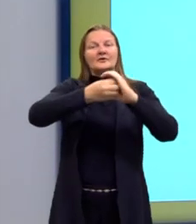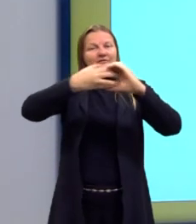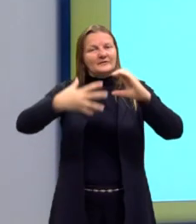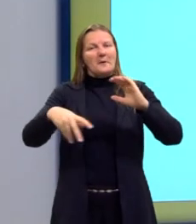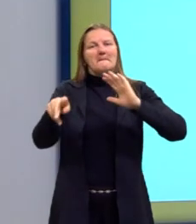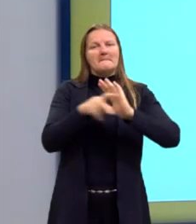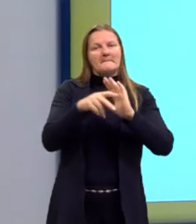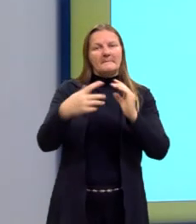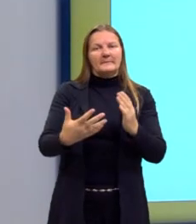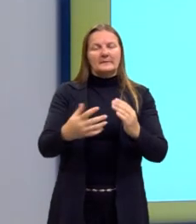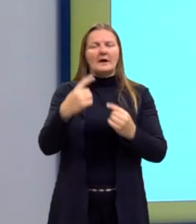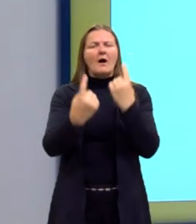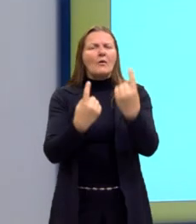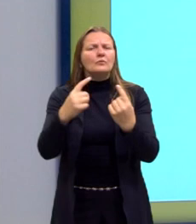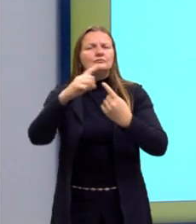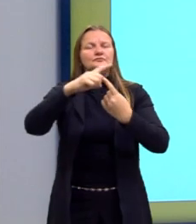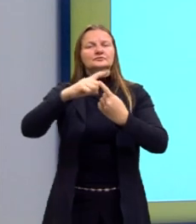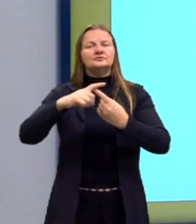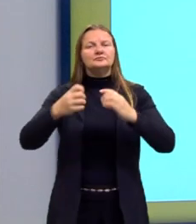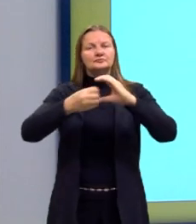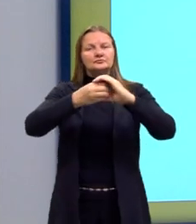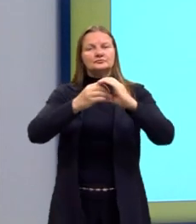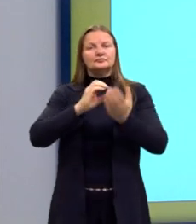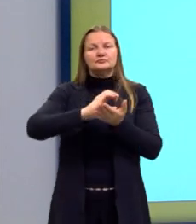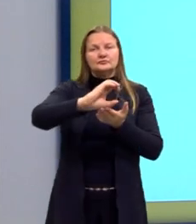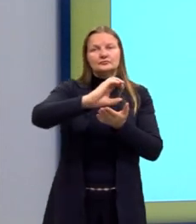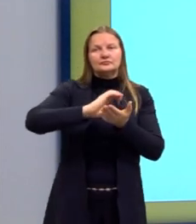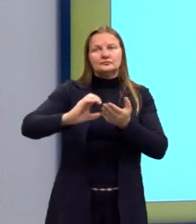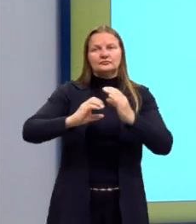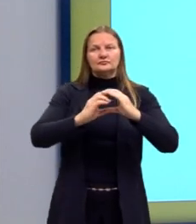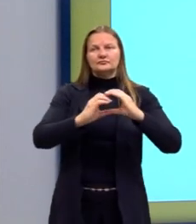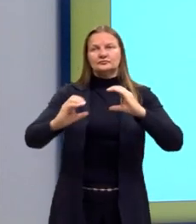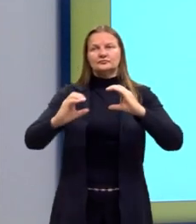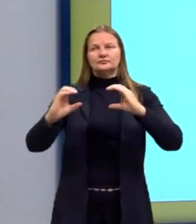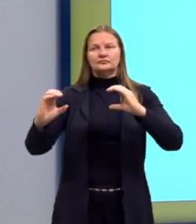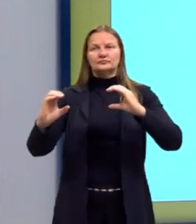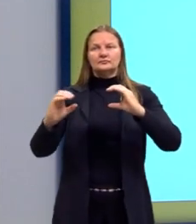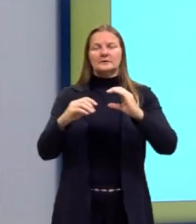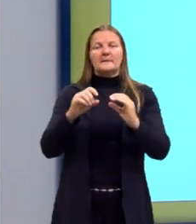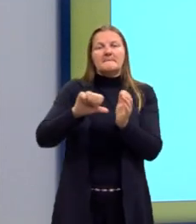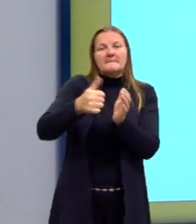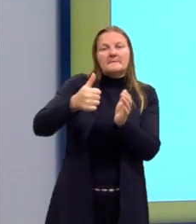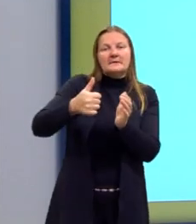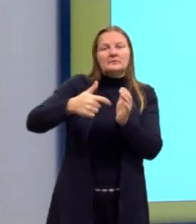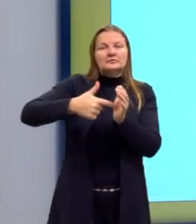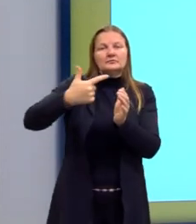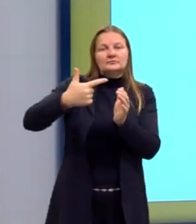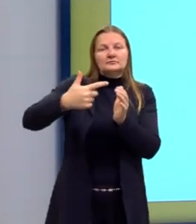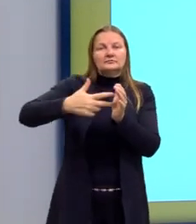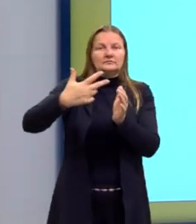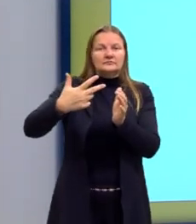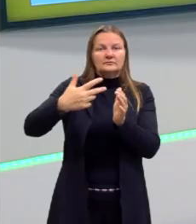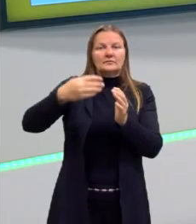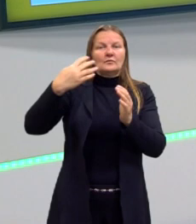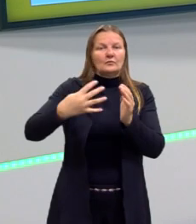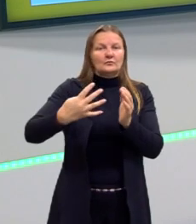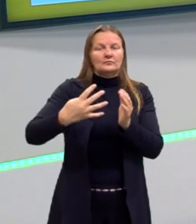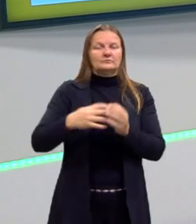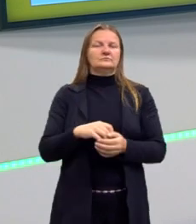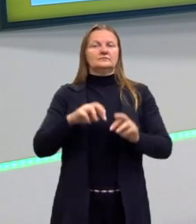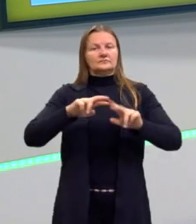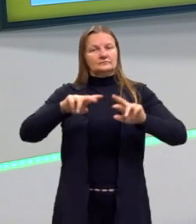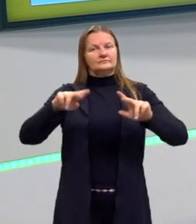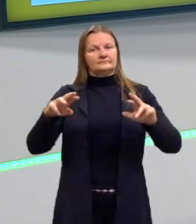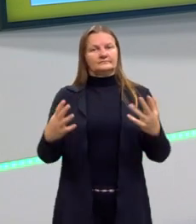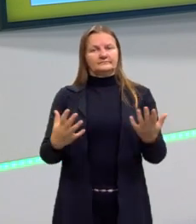classificação e tem alguns tipos de classificação de cadeia que tem especificamente somente carbonos primários e secundários ou então carbonos terciários